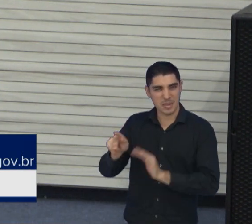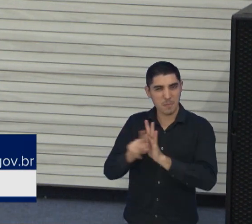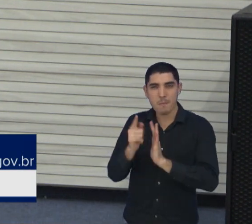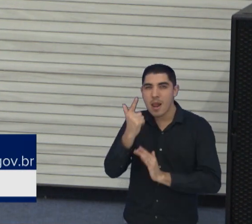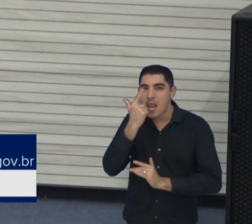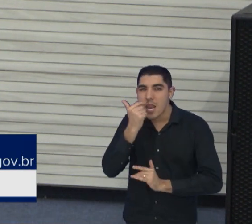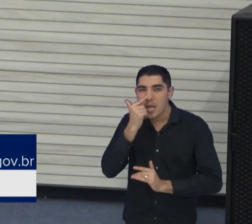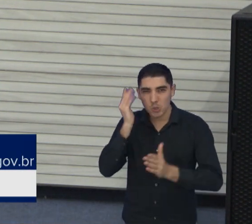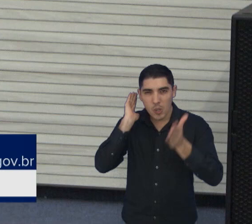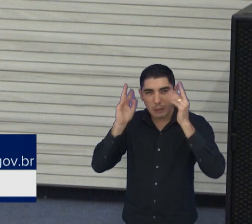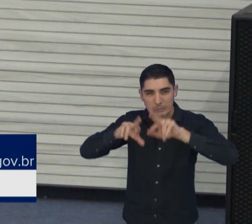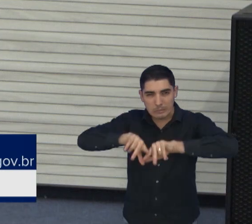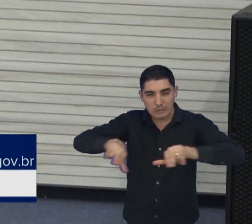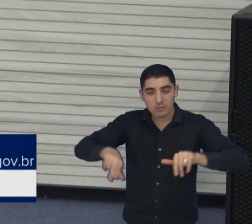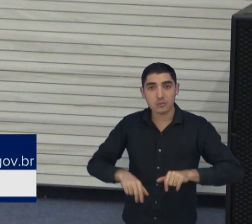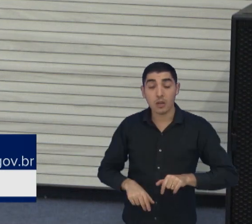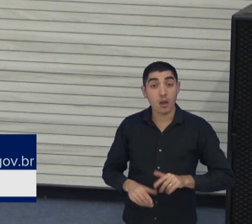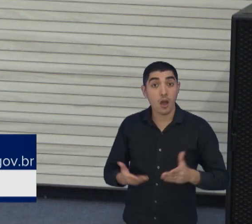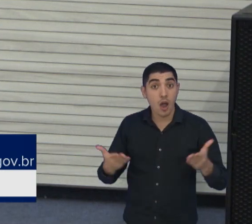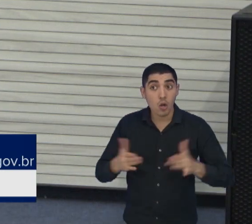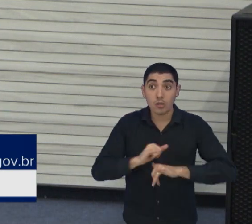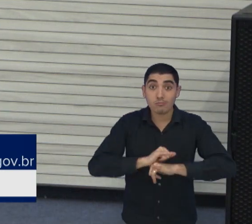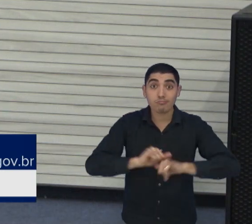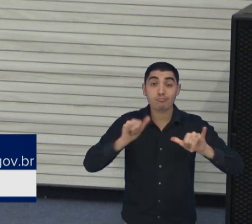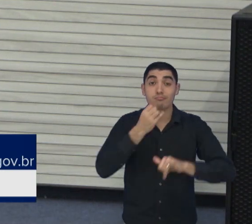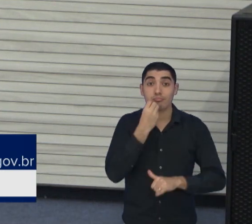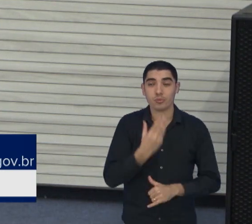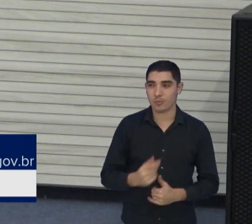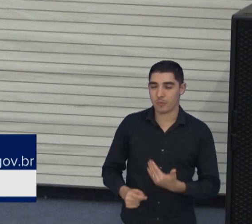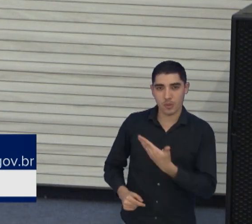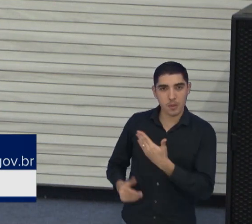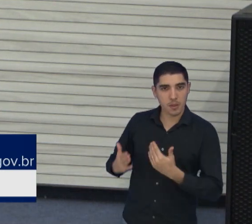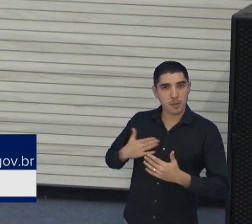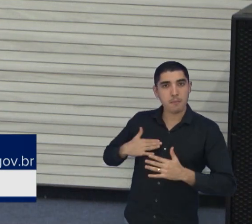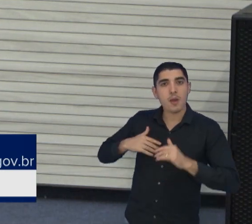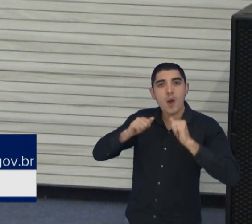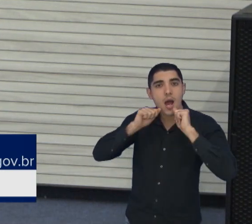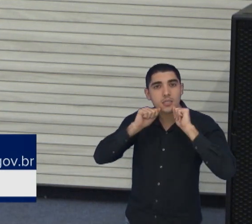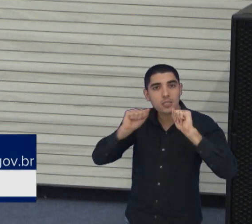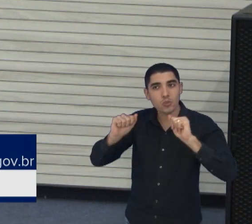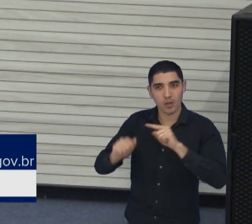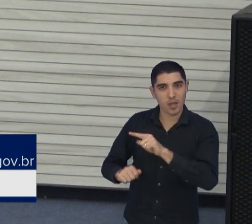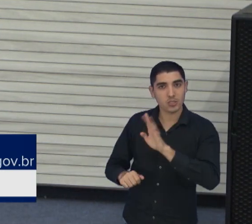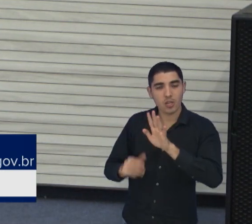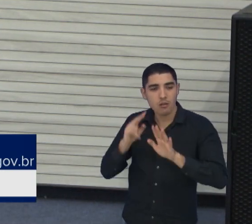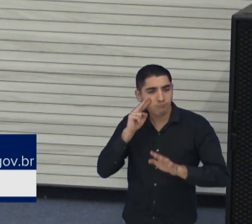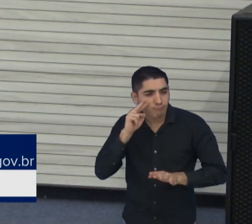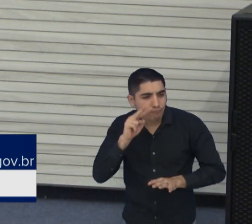boa notícia, olhando o processo, meu assessor